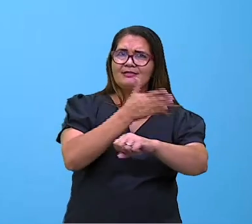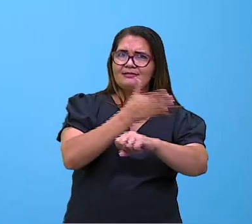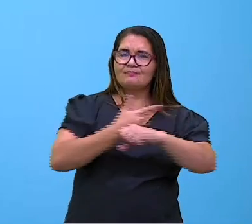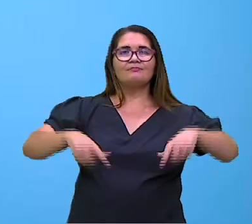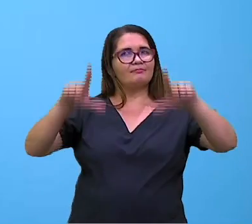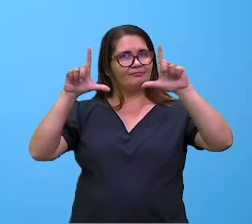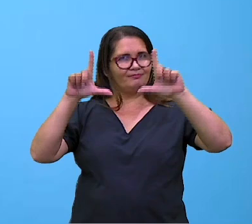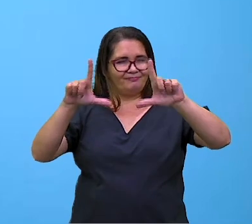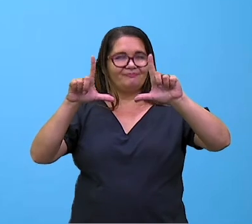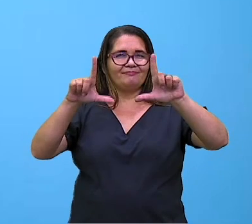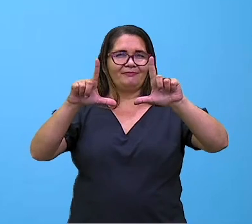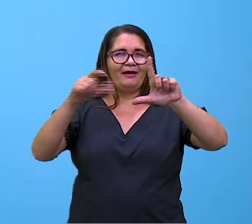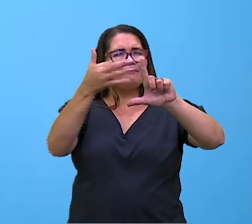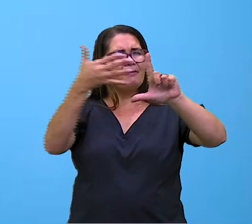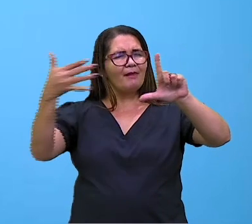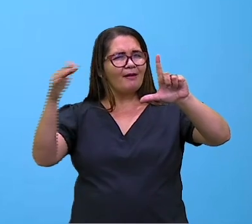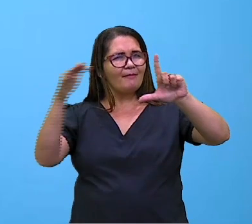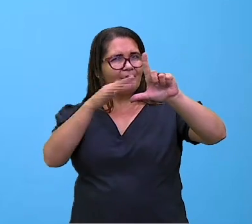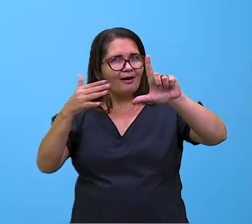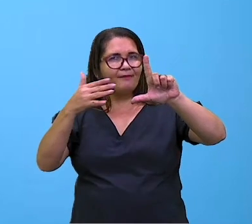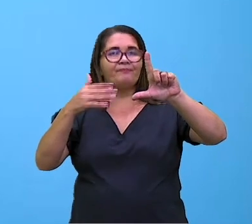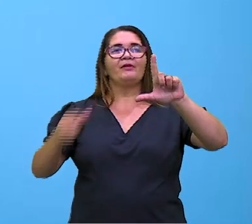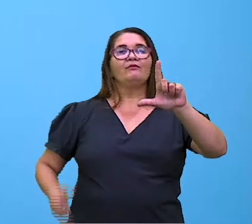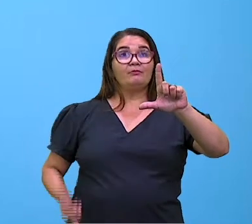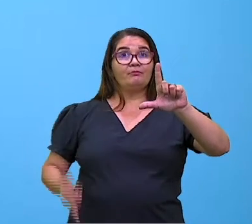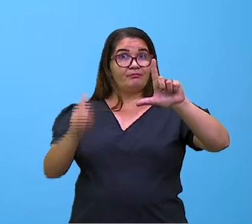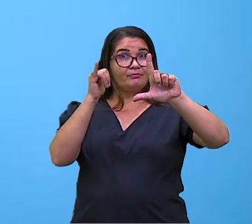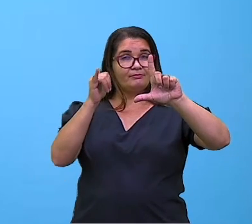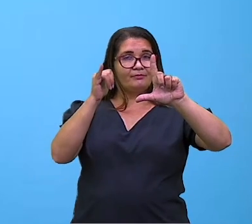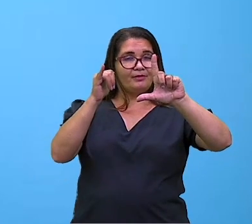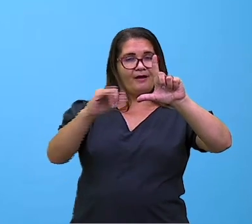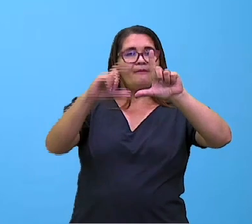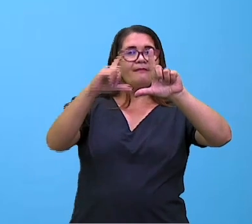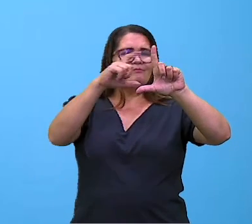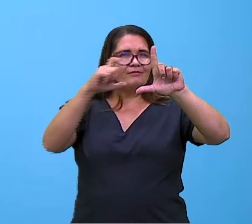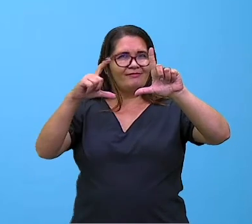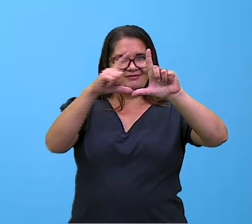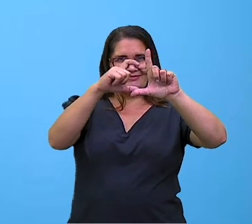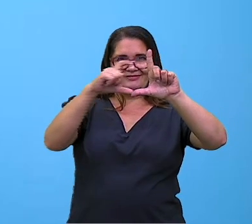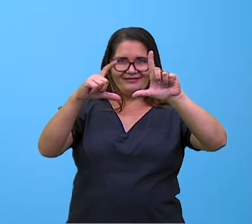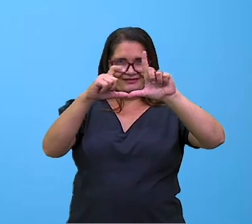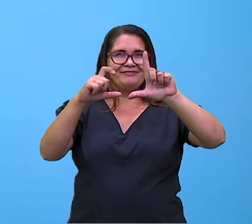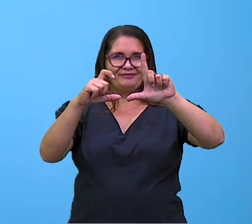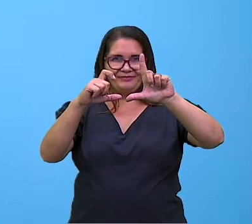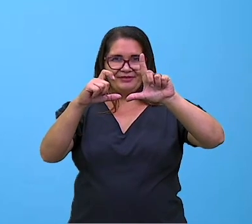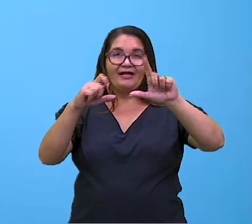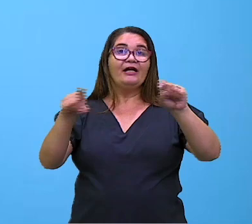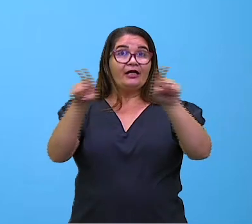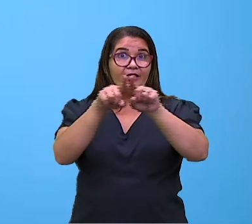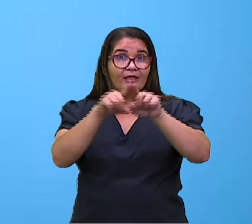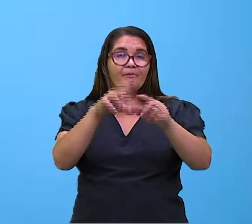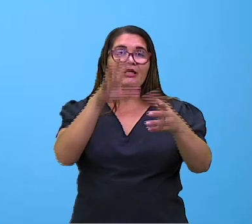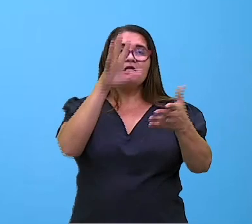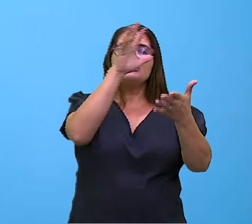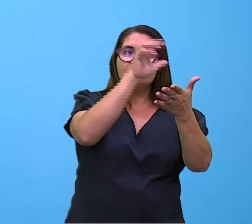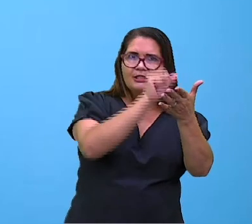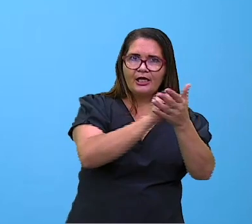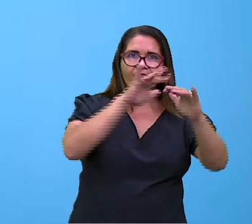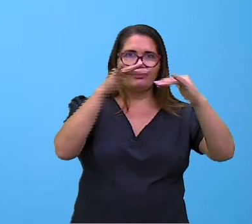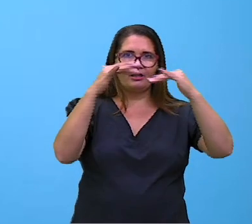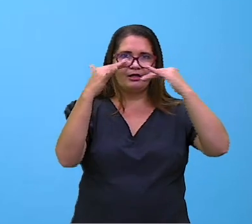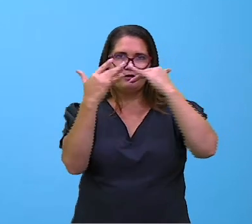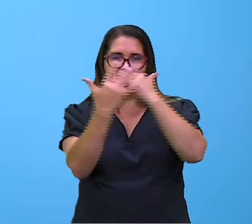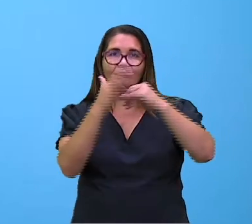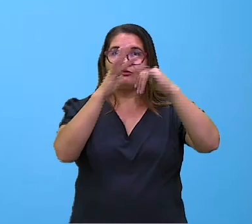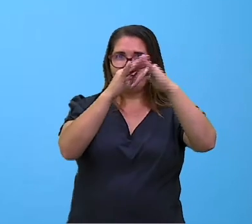plataforma SMED-GV, aponte a câmera do seu celular para a imagem que aparece no canto da tela. E não esqueça de se